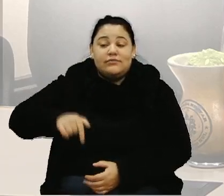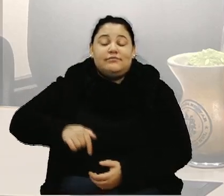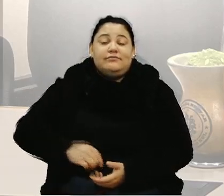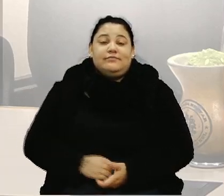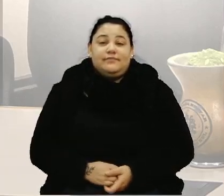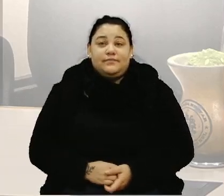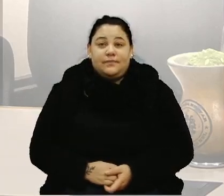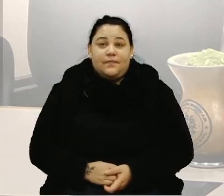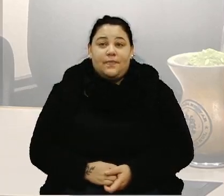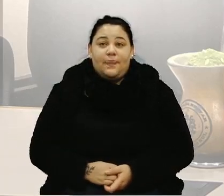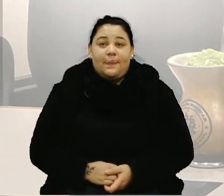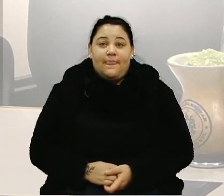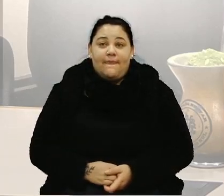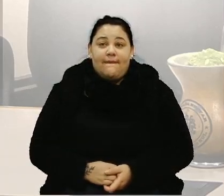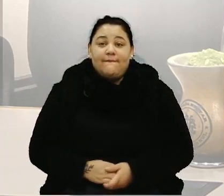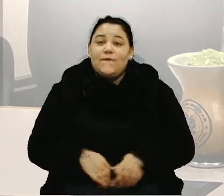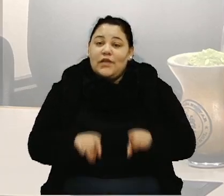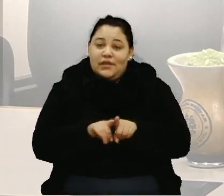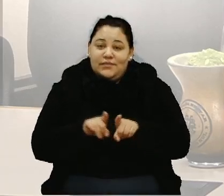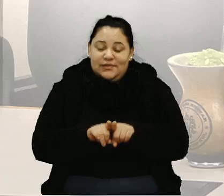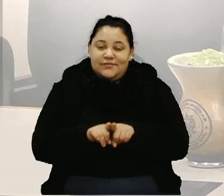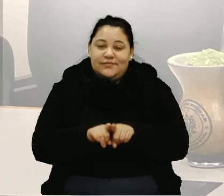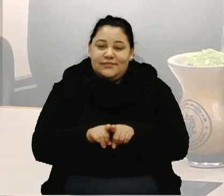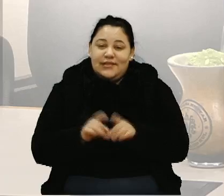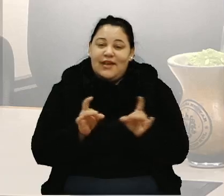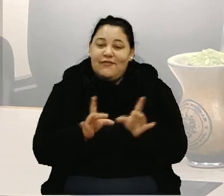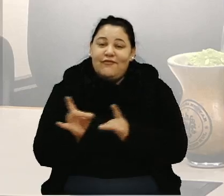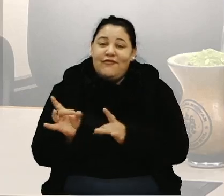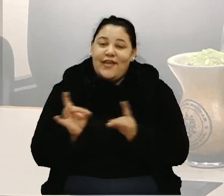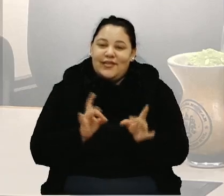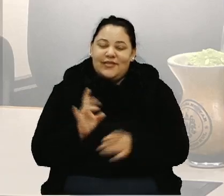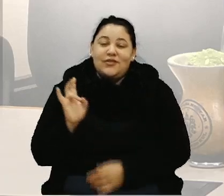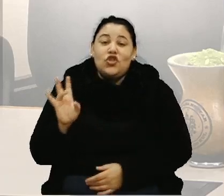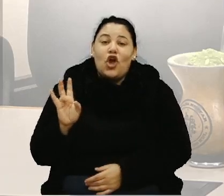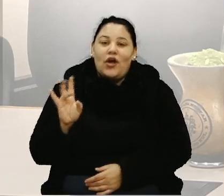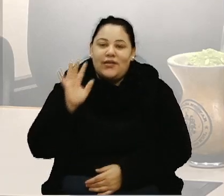Sem falar no tráfico de drogas que ocorre naquela região ali.